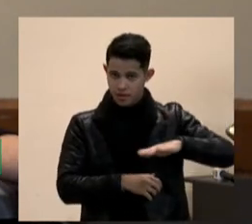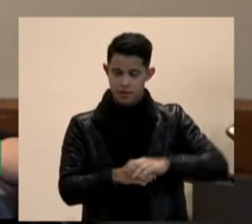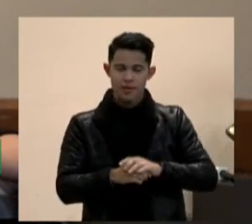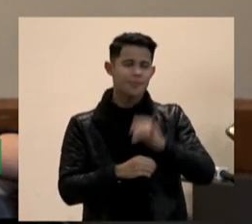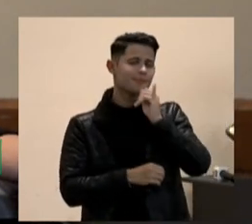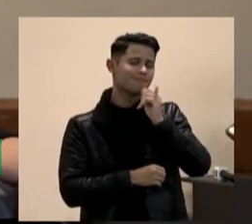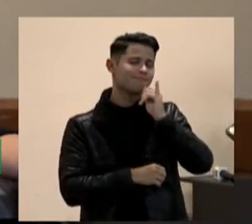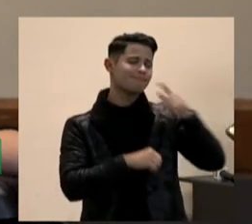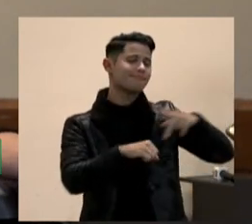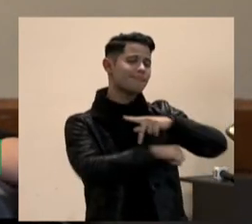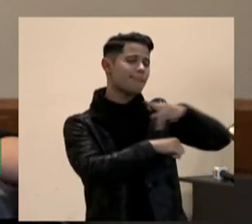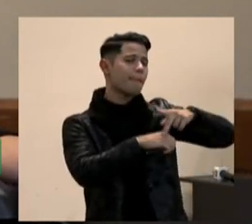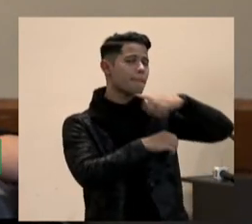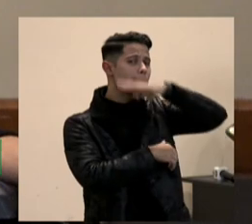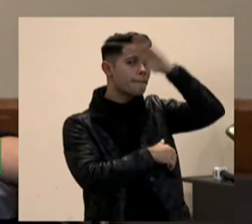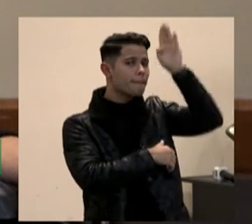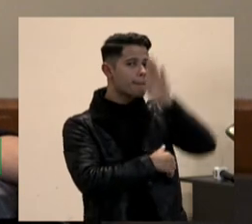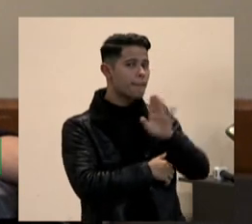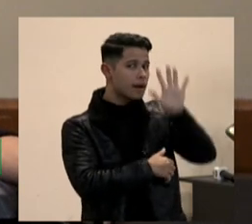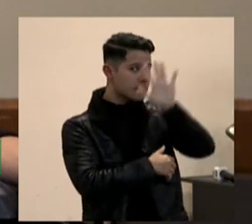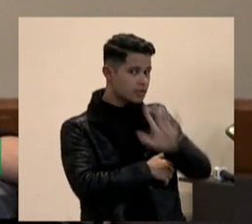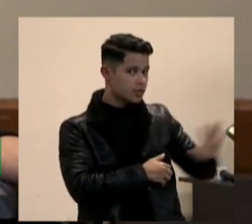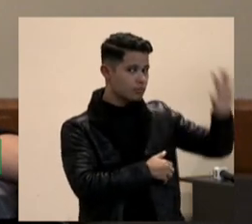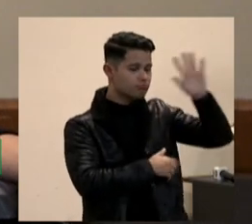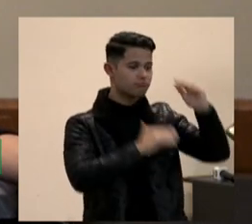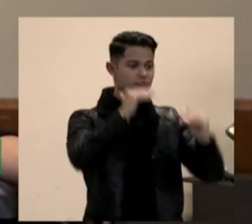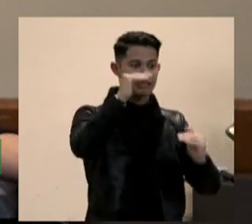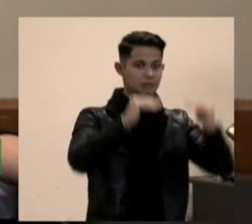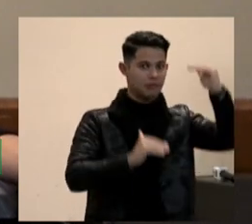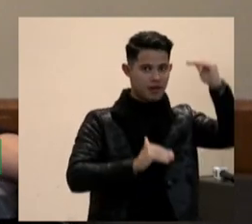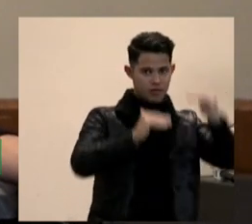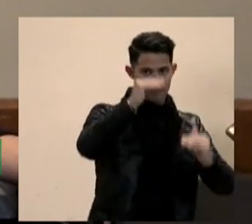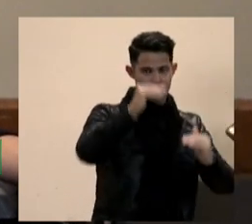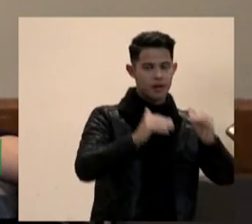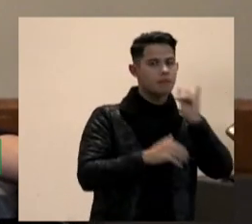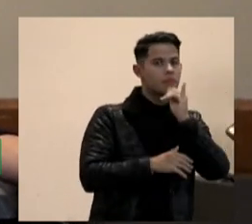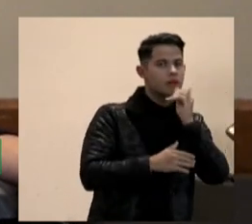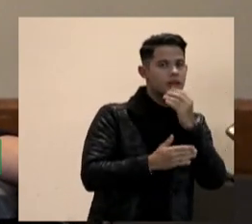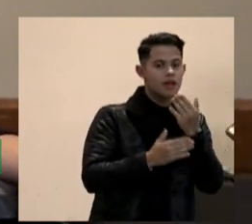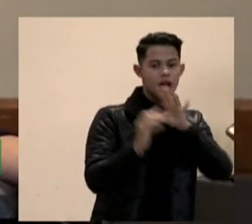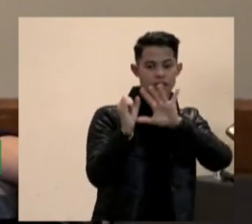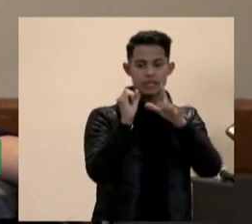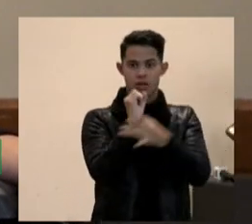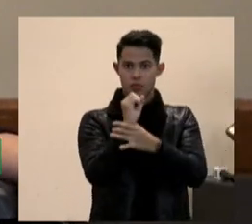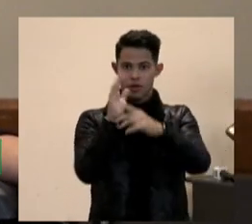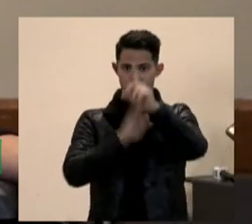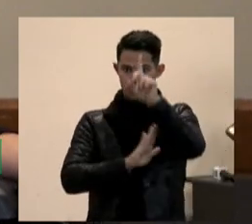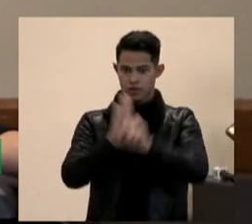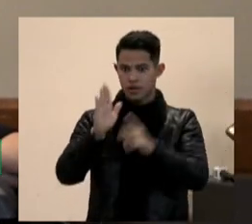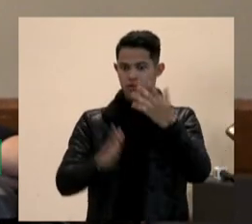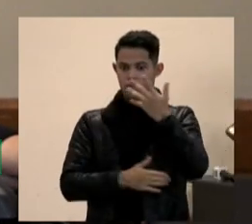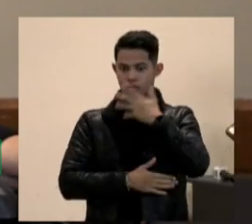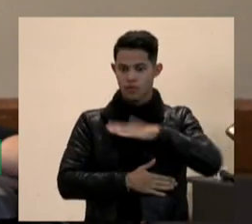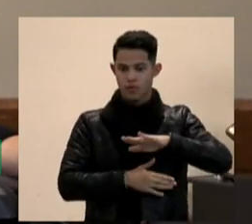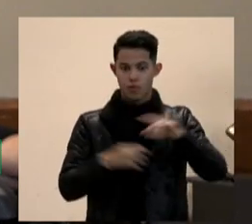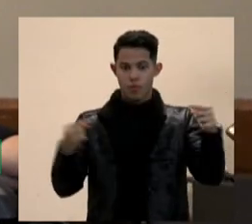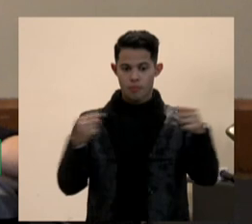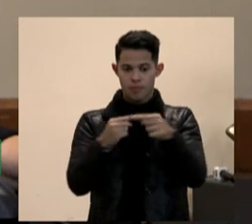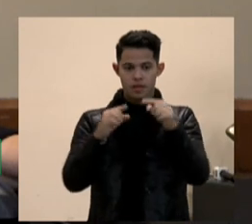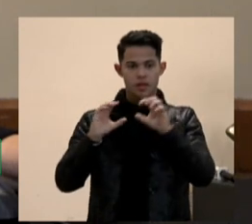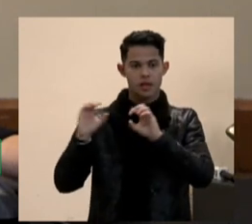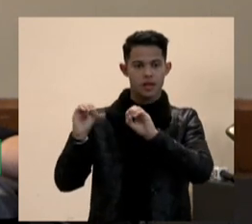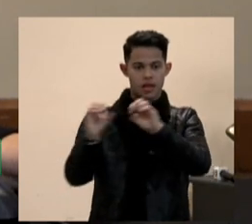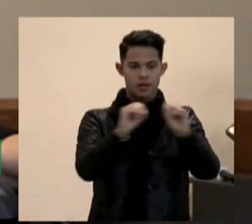gente assegura vaga em creche e para a escola para as crianças, a gente assegura um direito, sobretudo